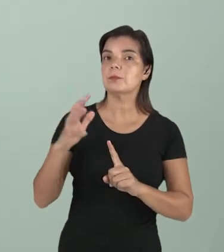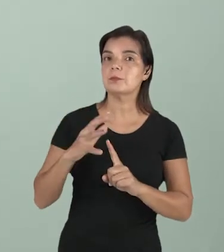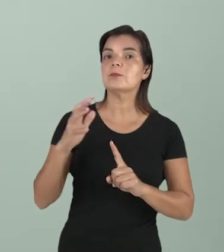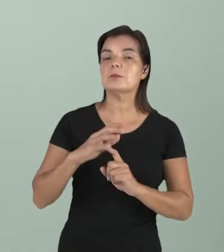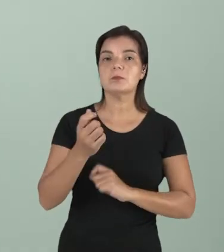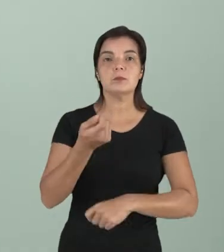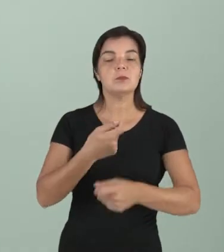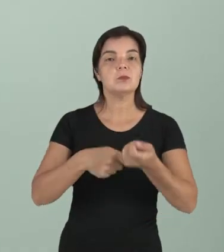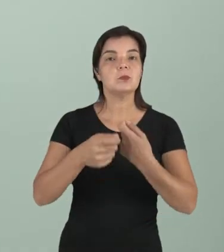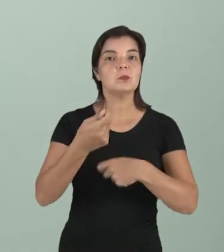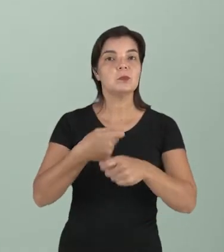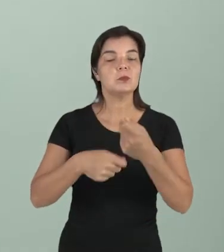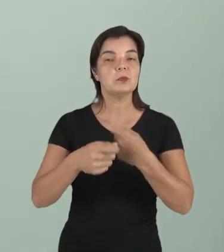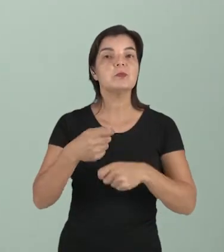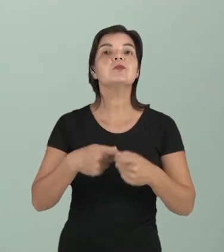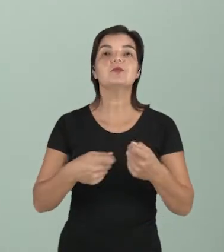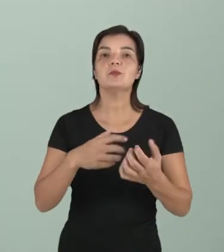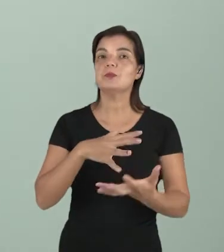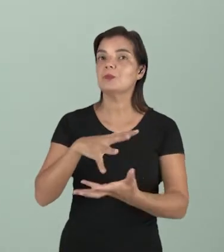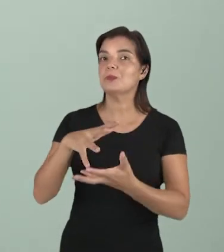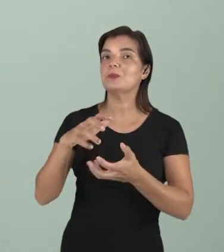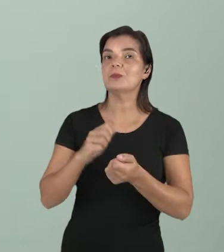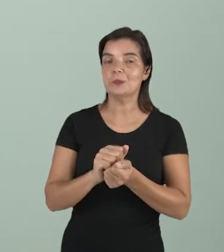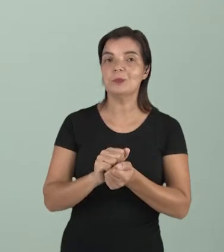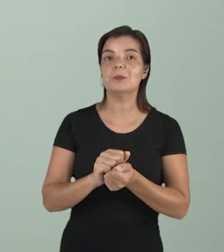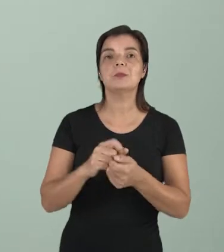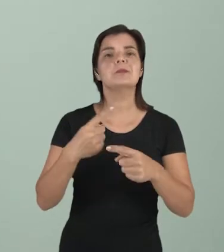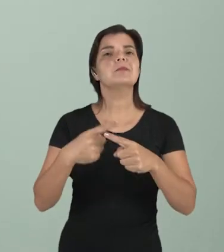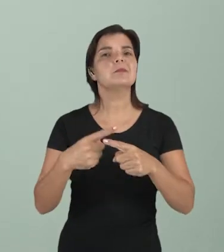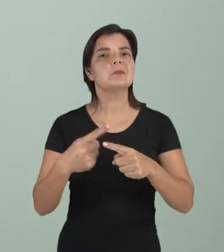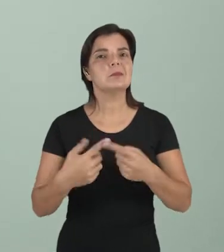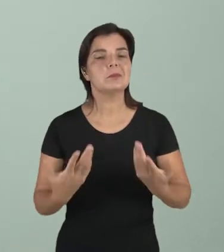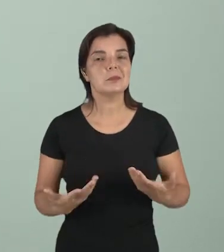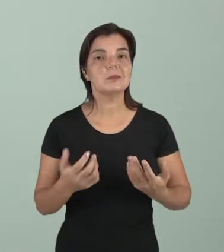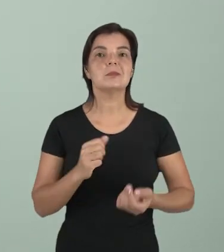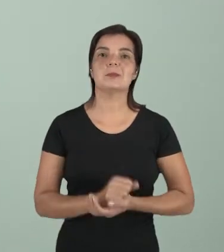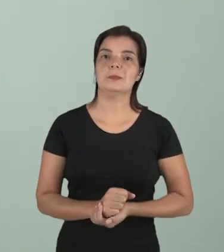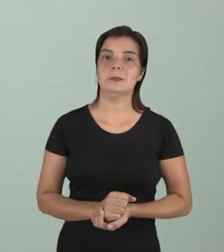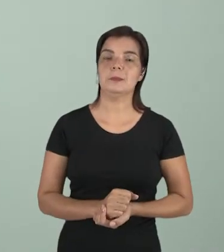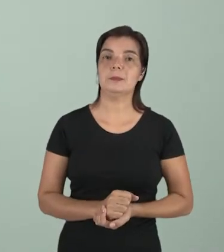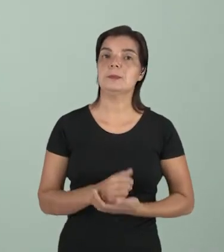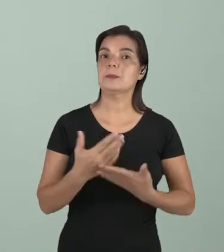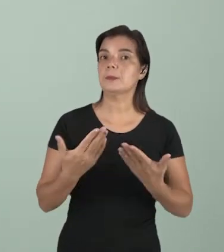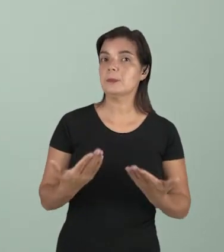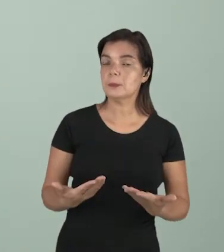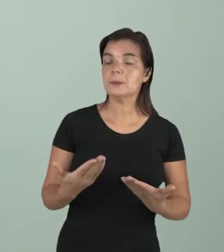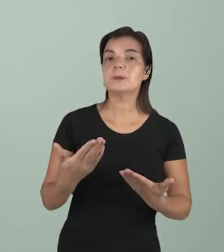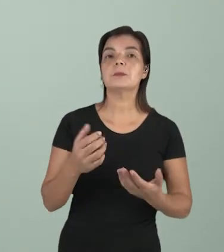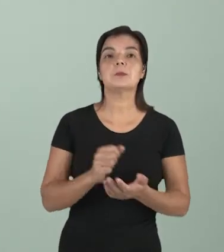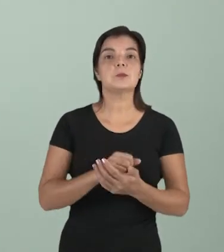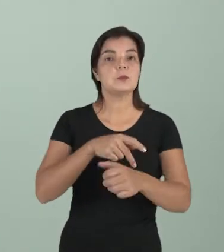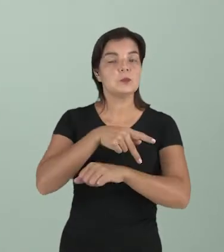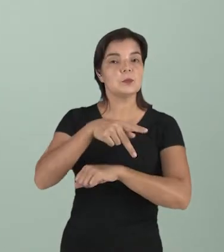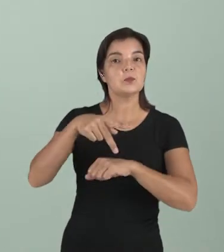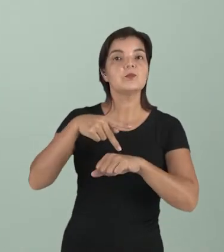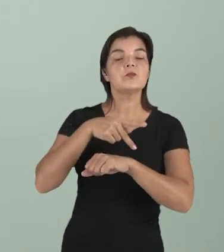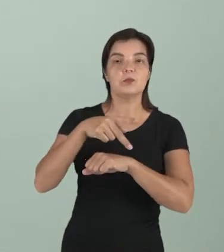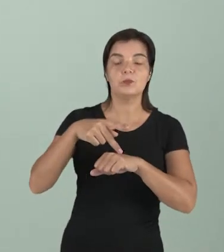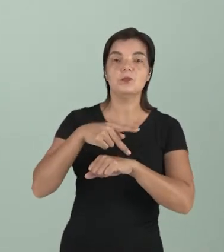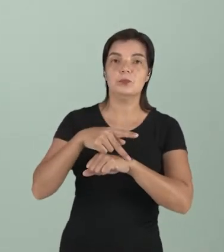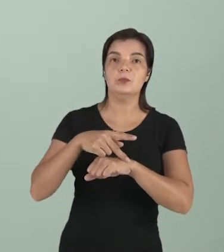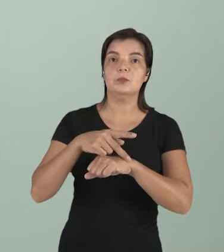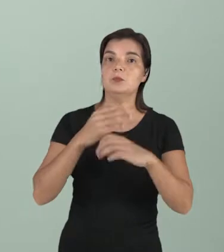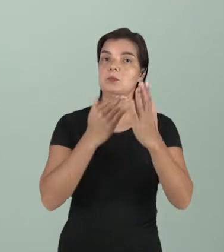influenciando economicamente aí o mundo inteiro. Por quê? Porque a partir do momento que um país ele